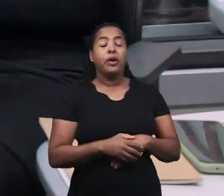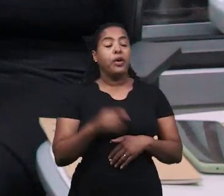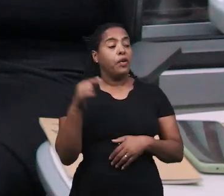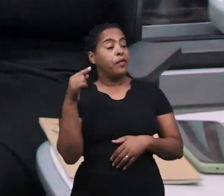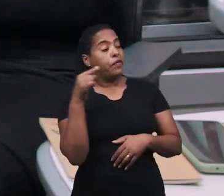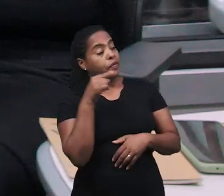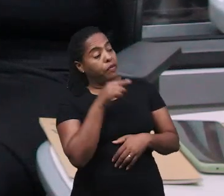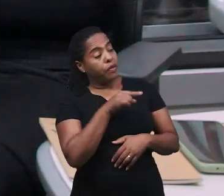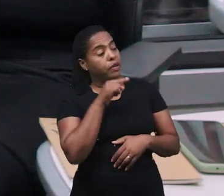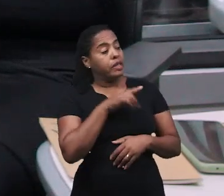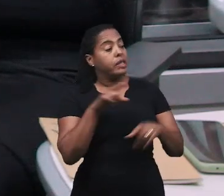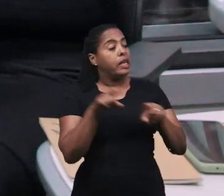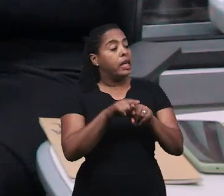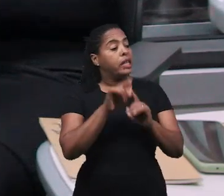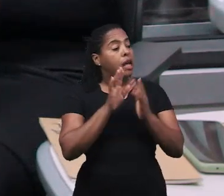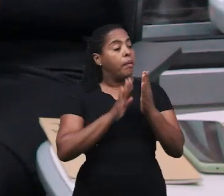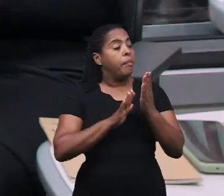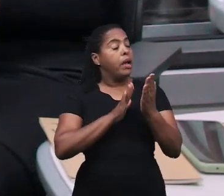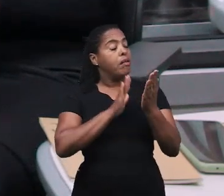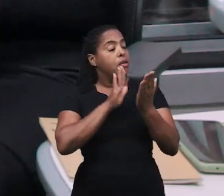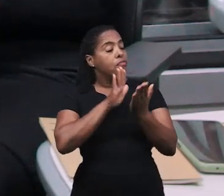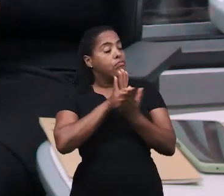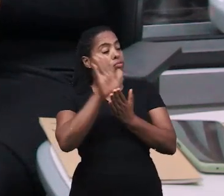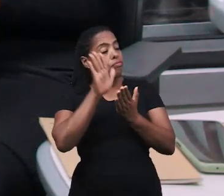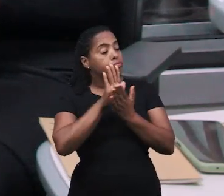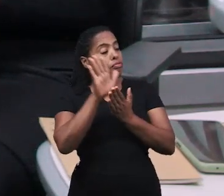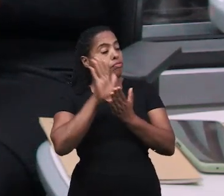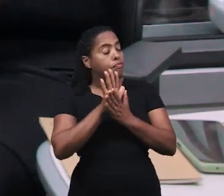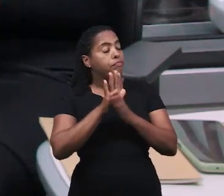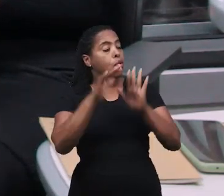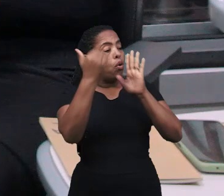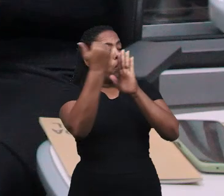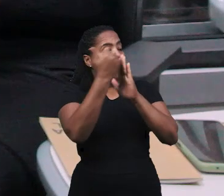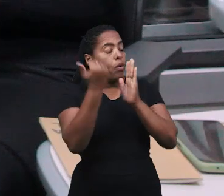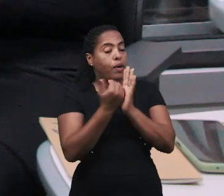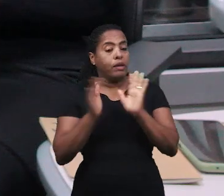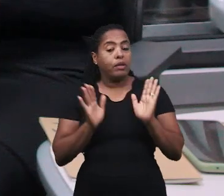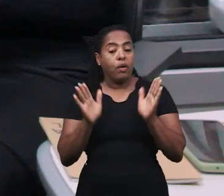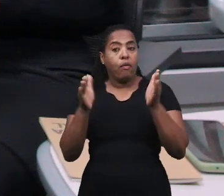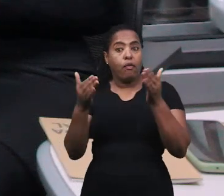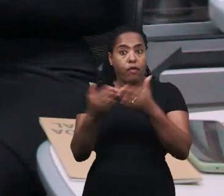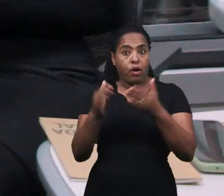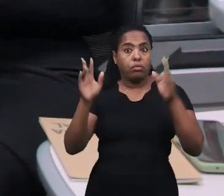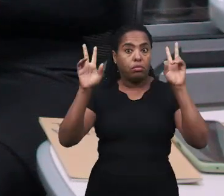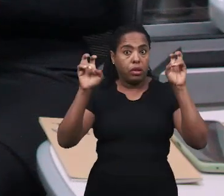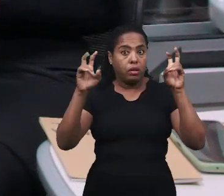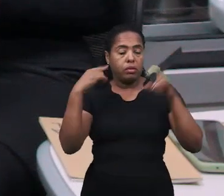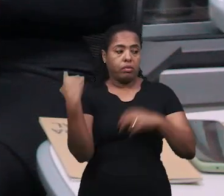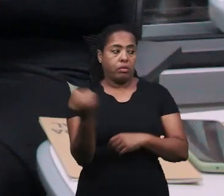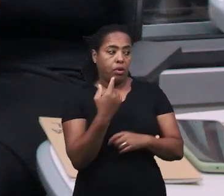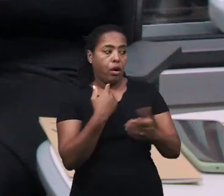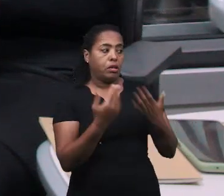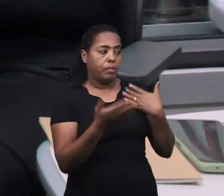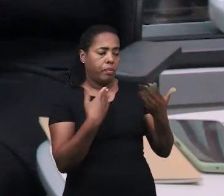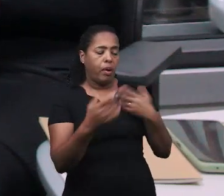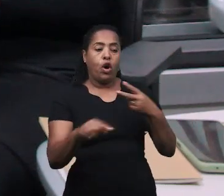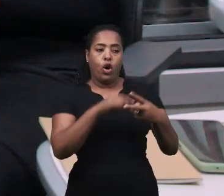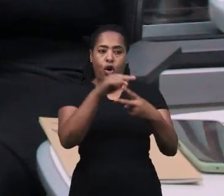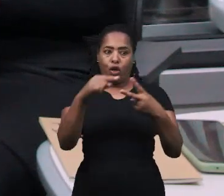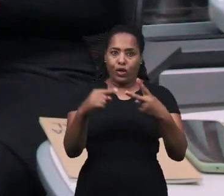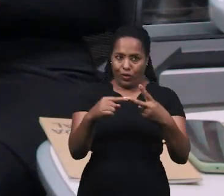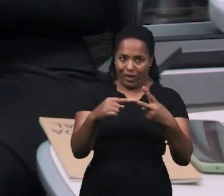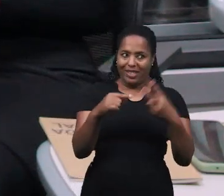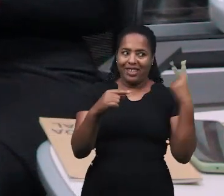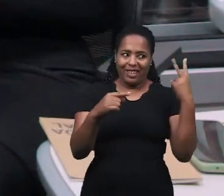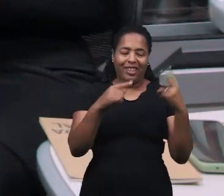e você produz um quadro aqui da Rádio Manaim, que é o foco da nossa conversa. Aliás, dois